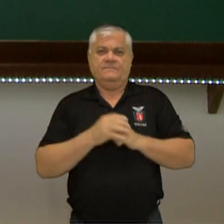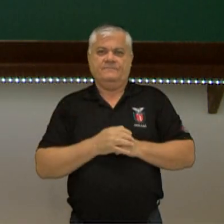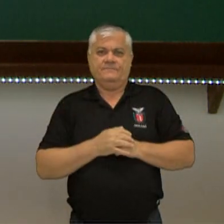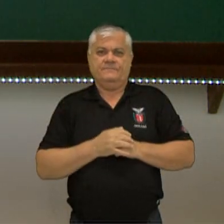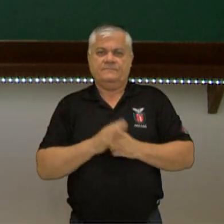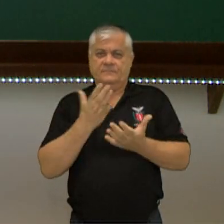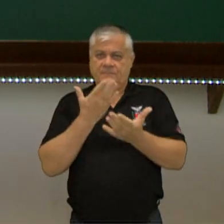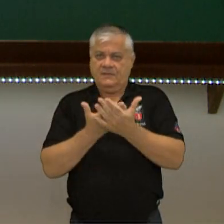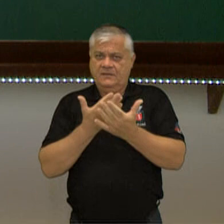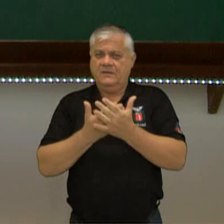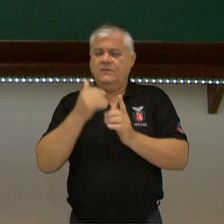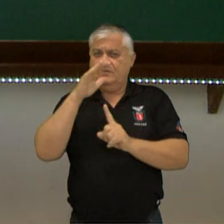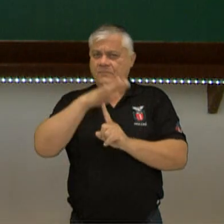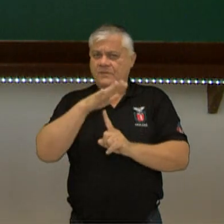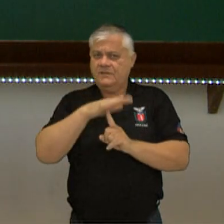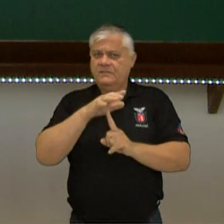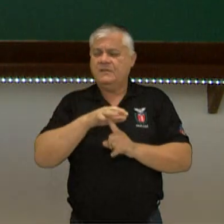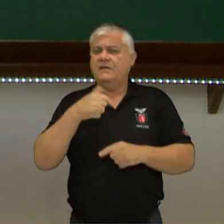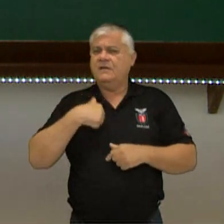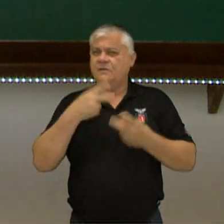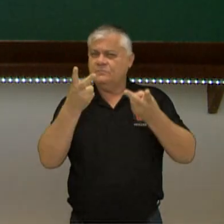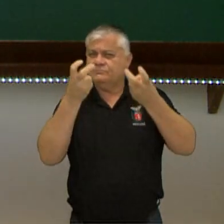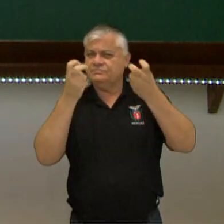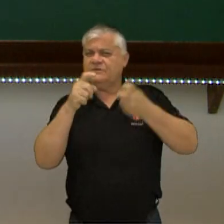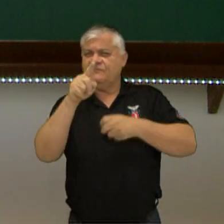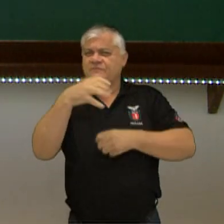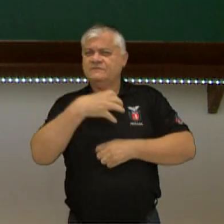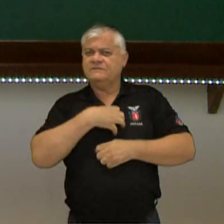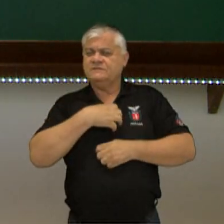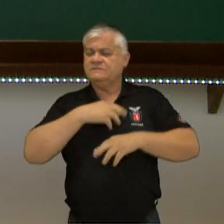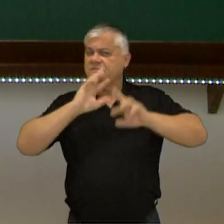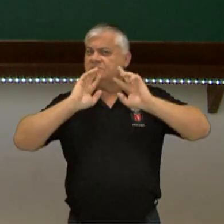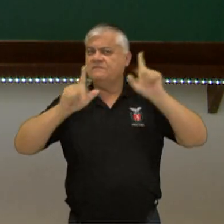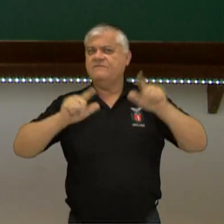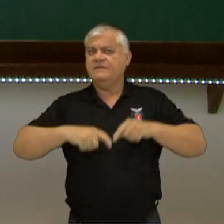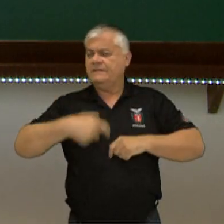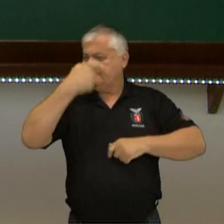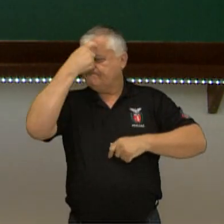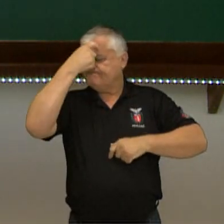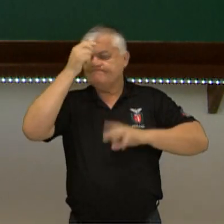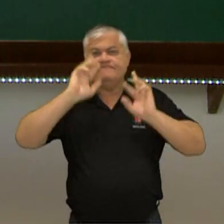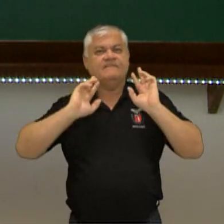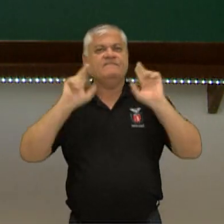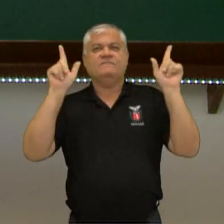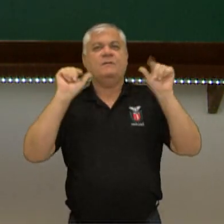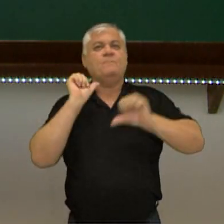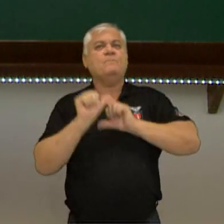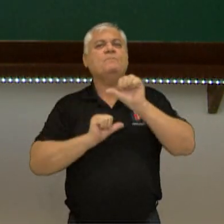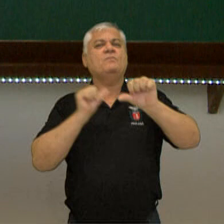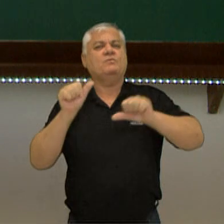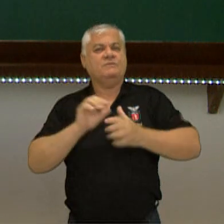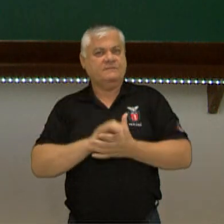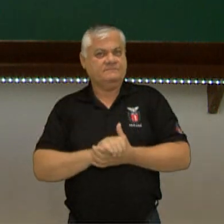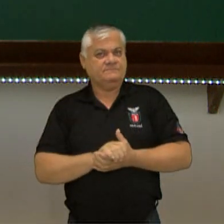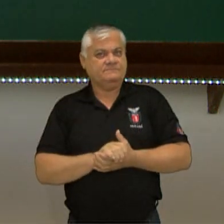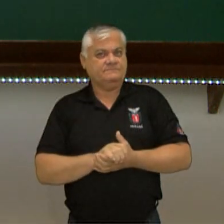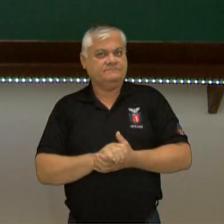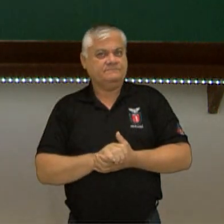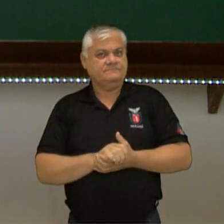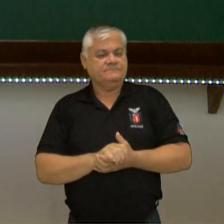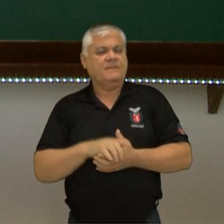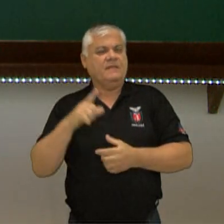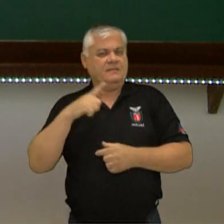fico feliz quando eu sinto que vocês saíram diferente da nossa aula, porque eu sempre saio diferente das aulas. Tem